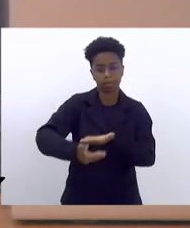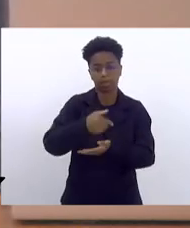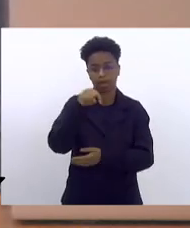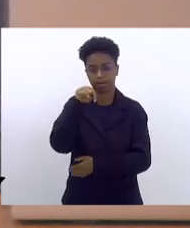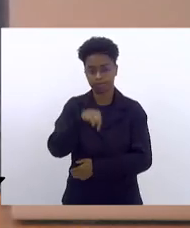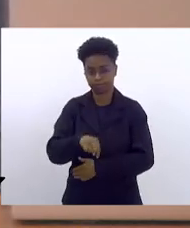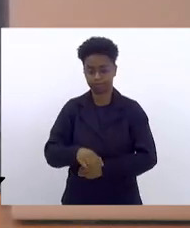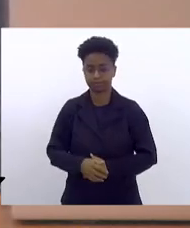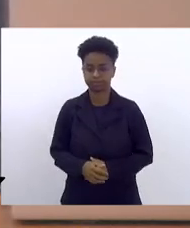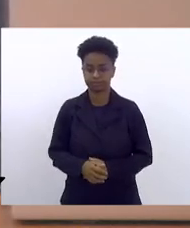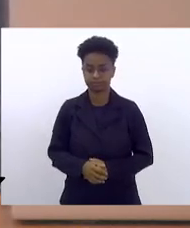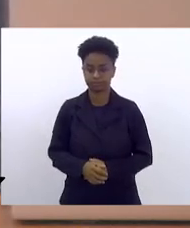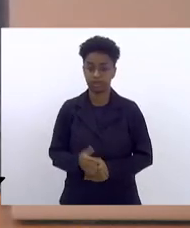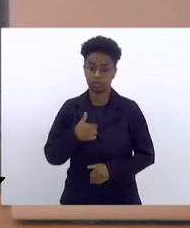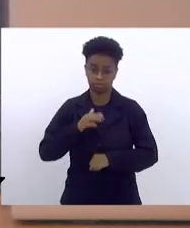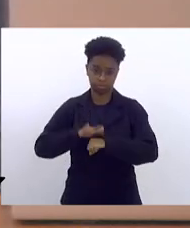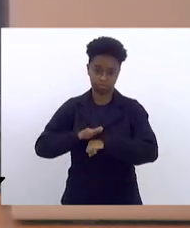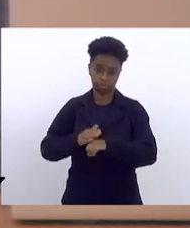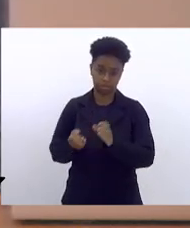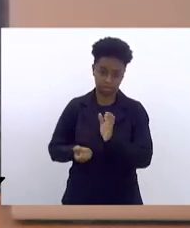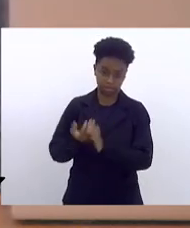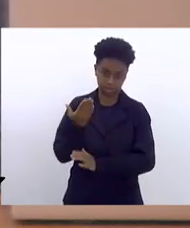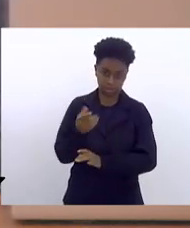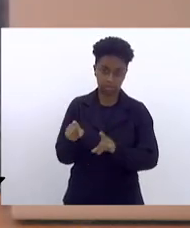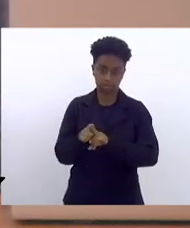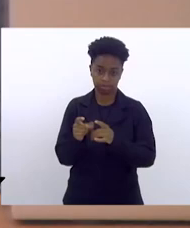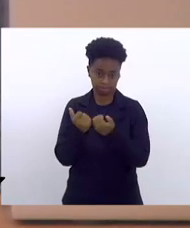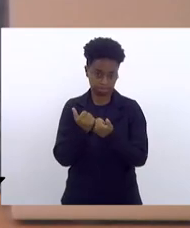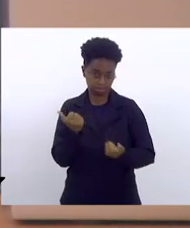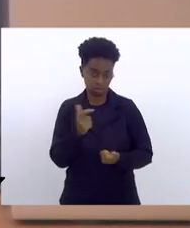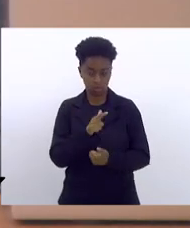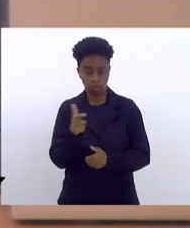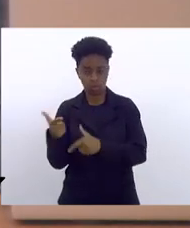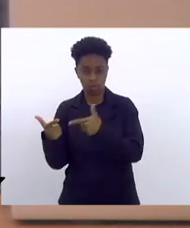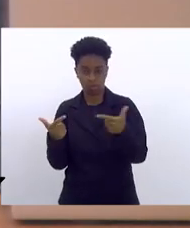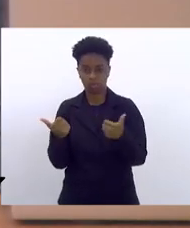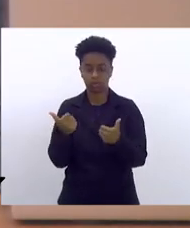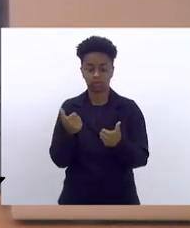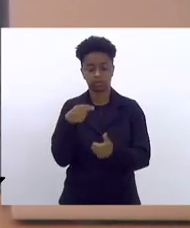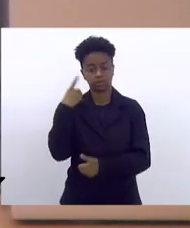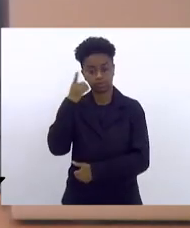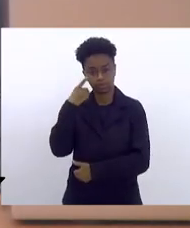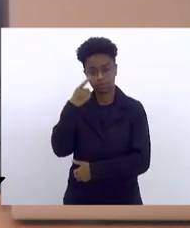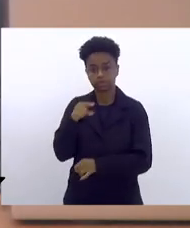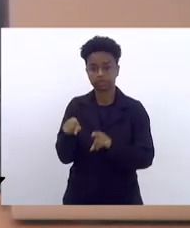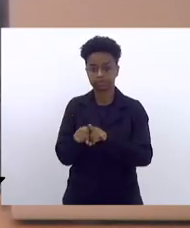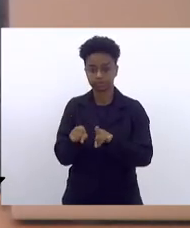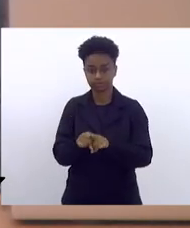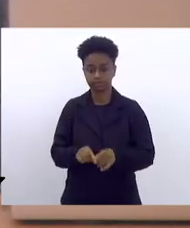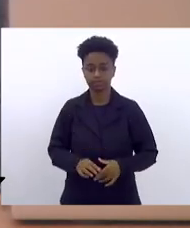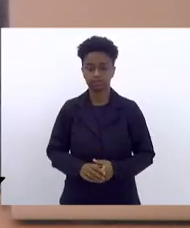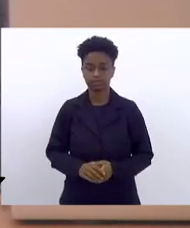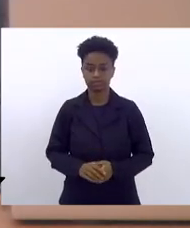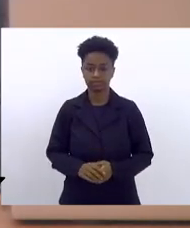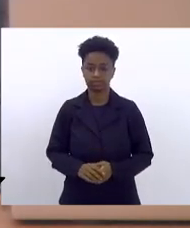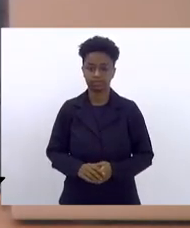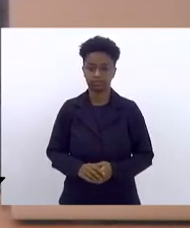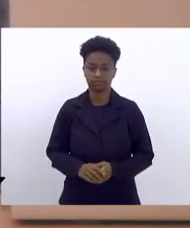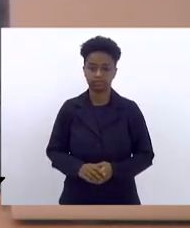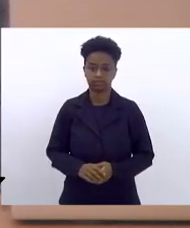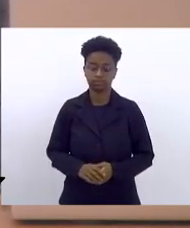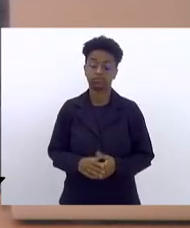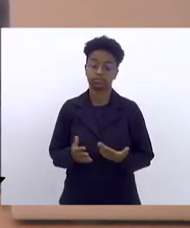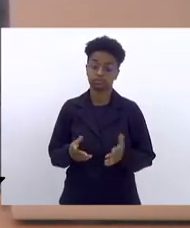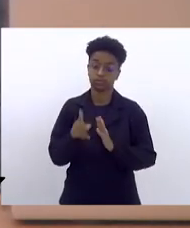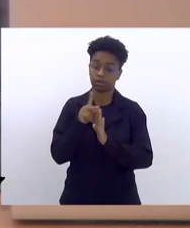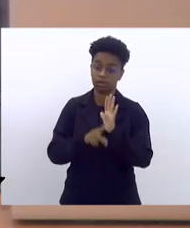e de minha autoria com coautoria de outros deputados e deputadas também e que os que